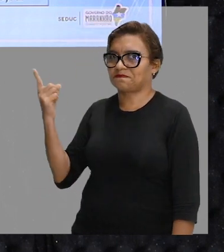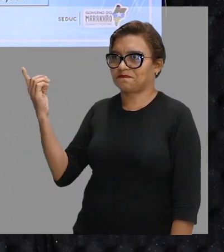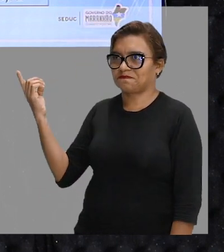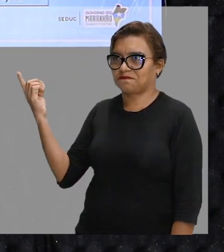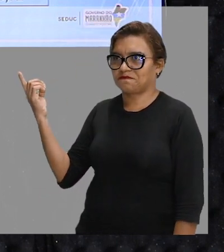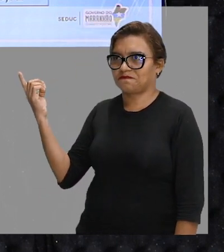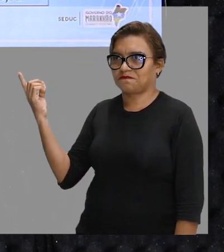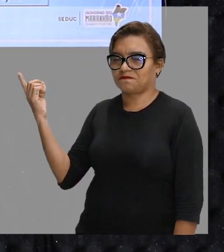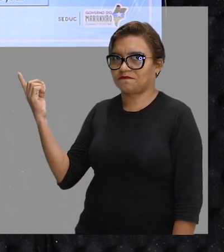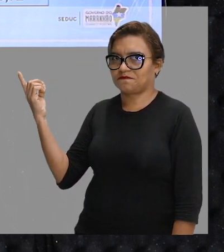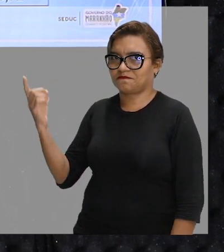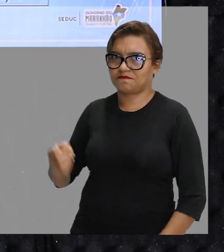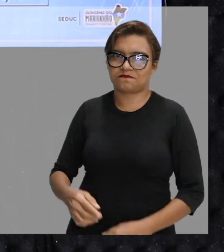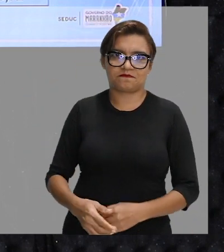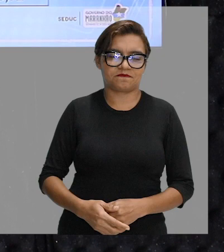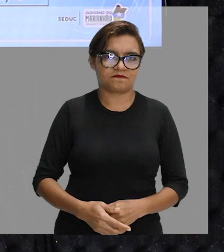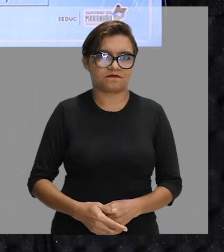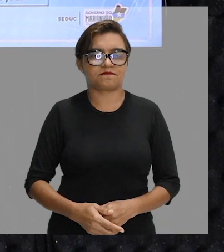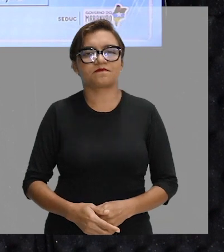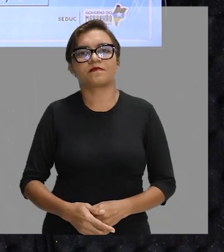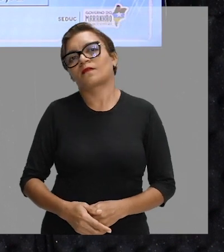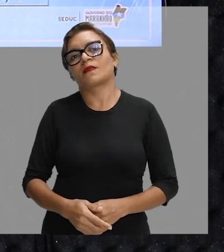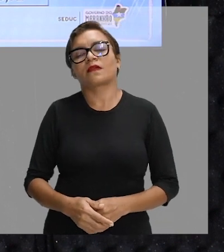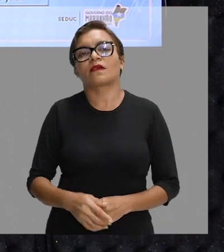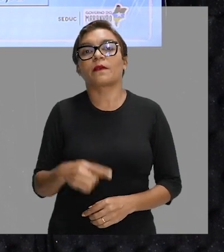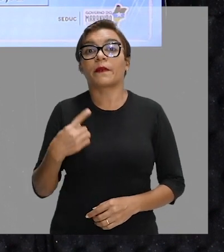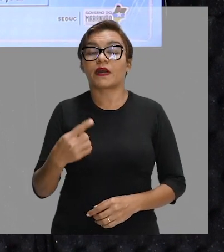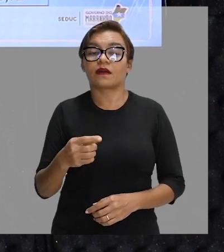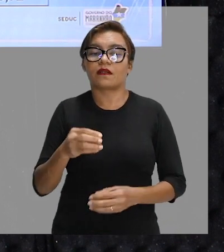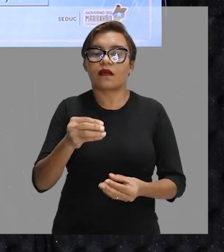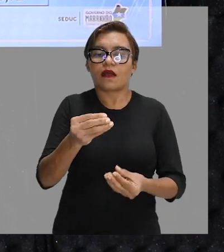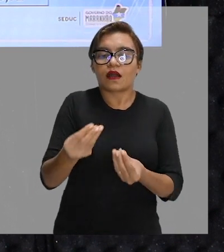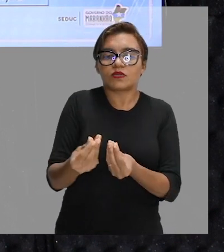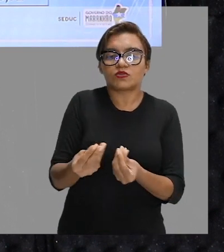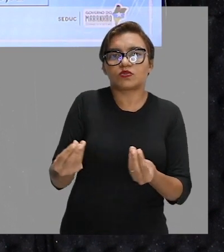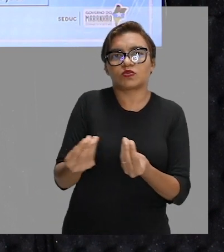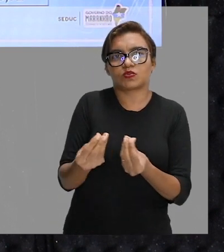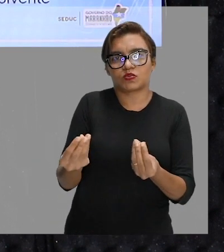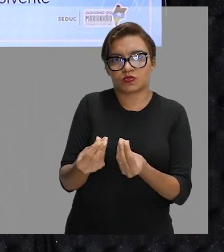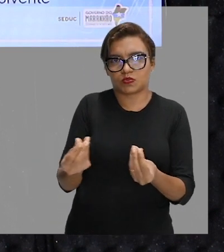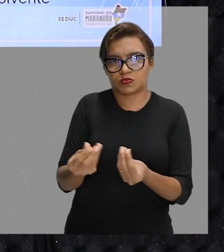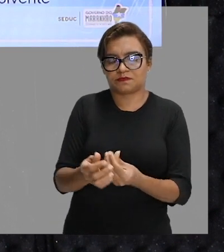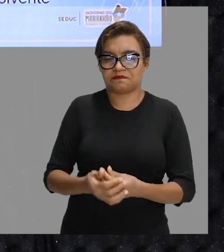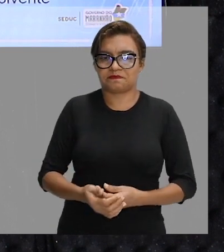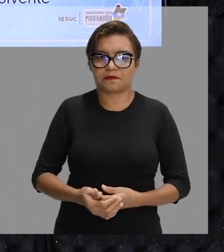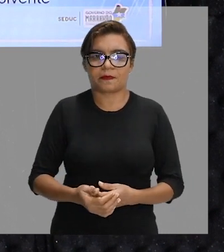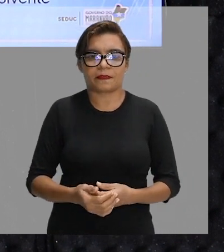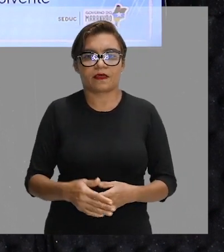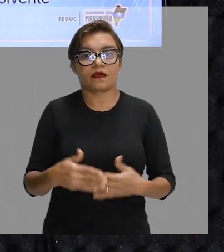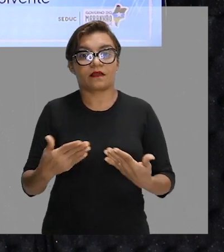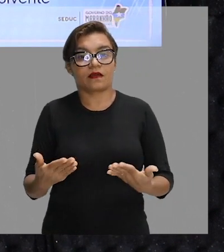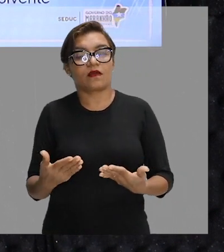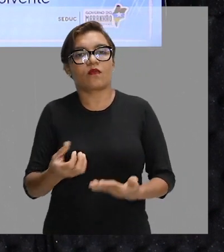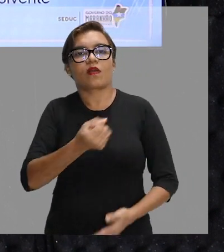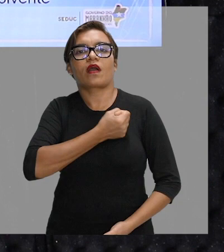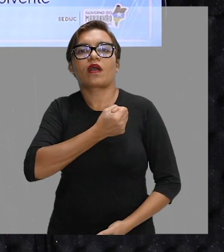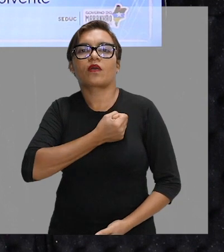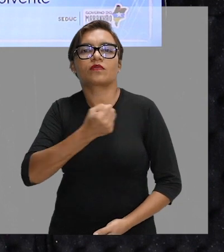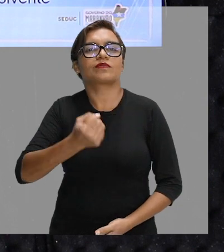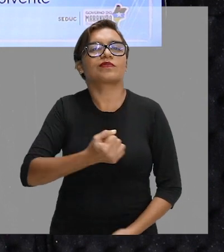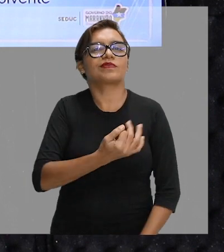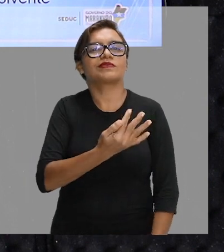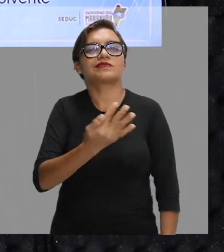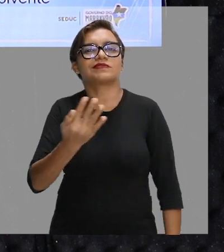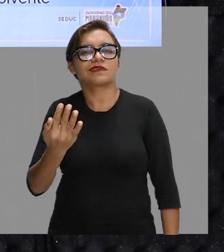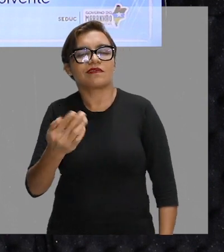ebuliométrico quanto crioscópico, para aquela solução de glicose. Então, a quantidade de partículas,